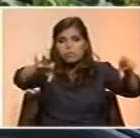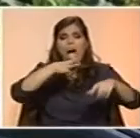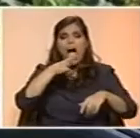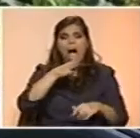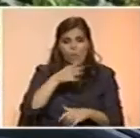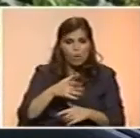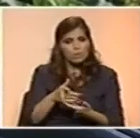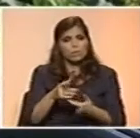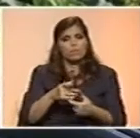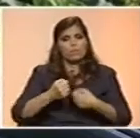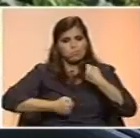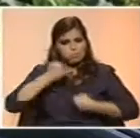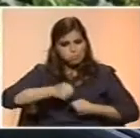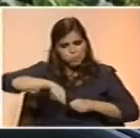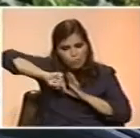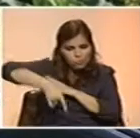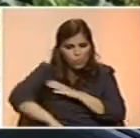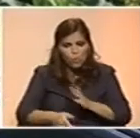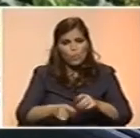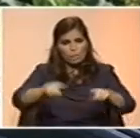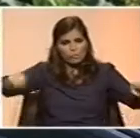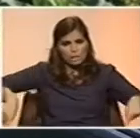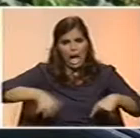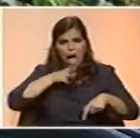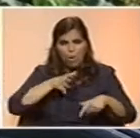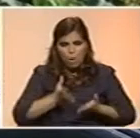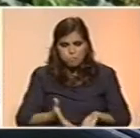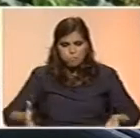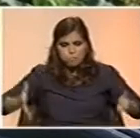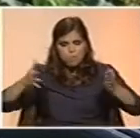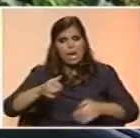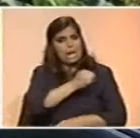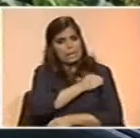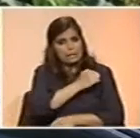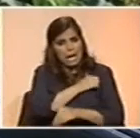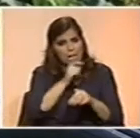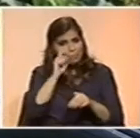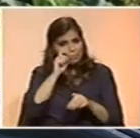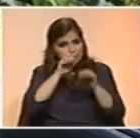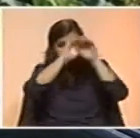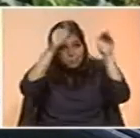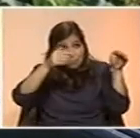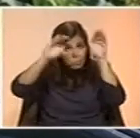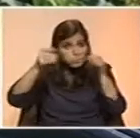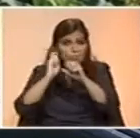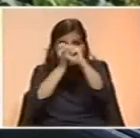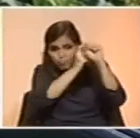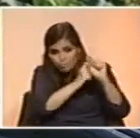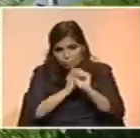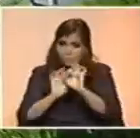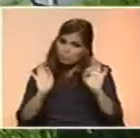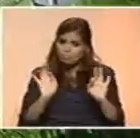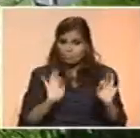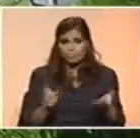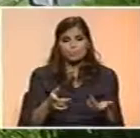era o sistema de bombagem, o furo, o tanque. As próprias casas-abrigos foram rearranjadas e